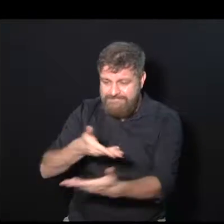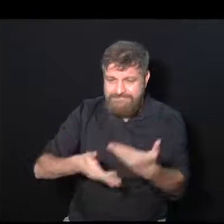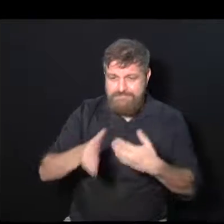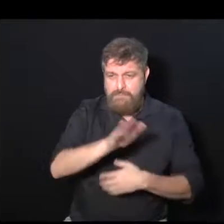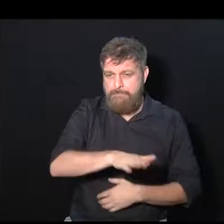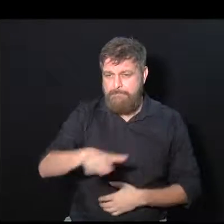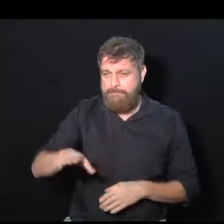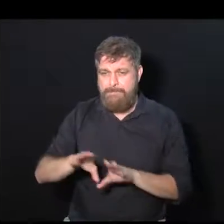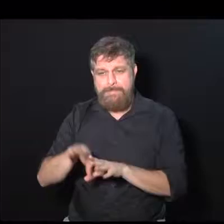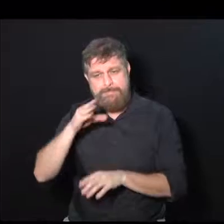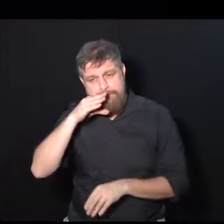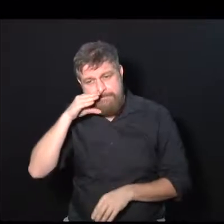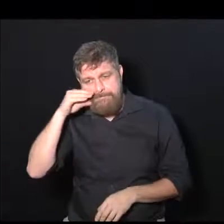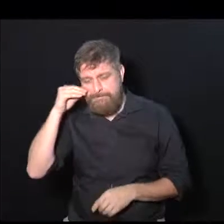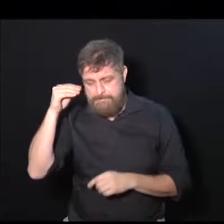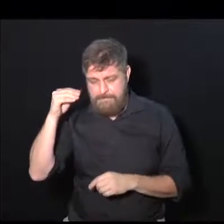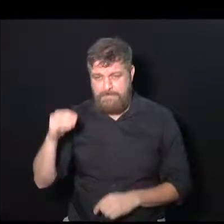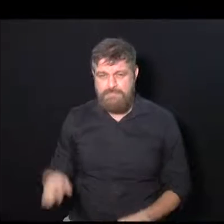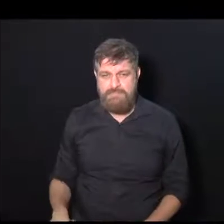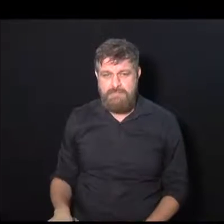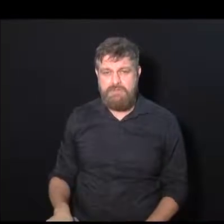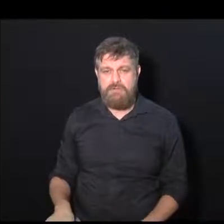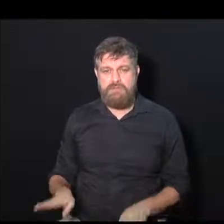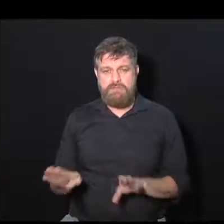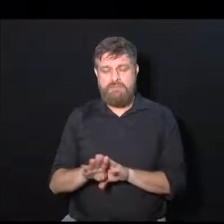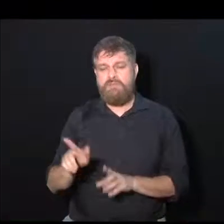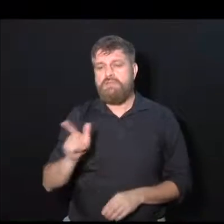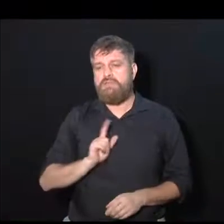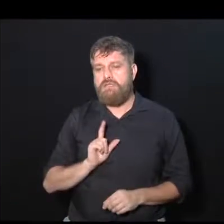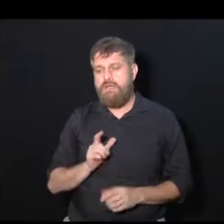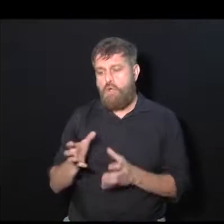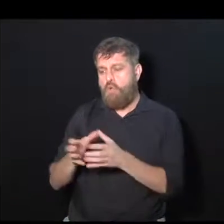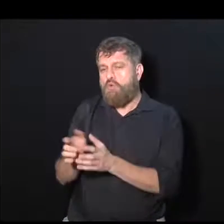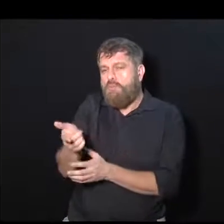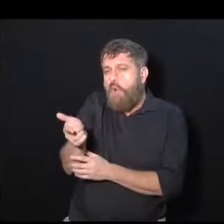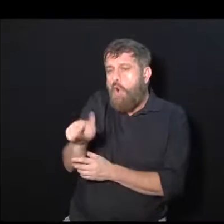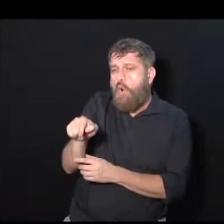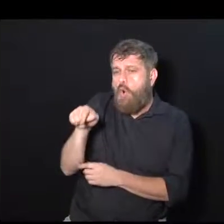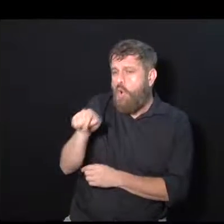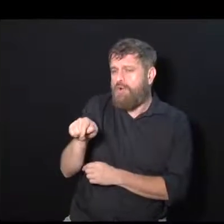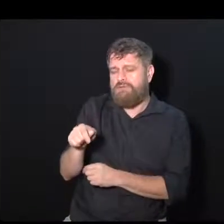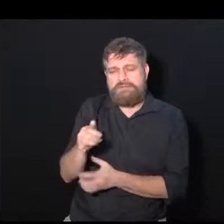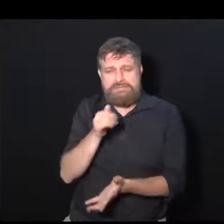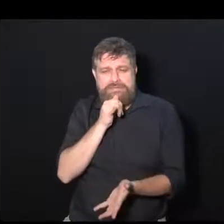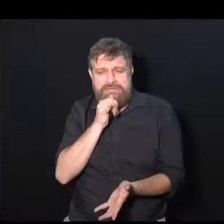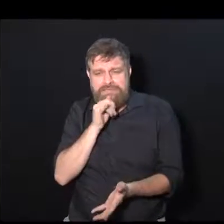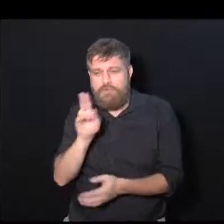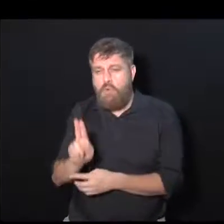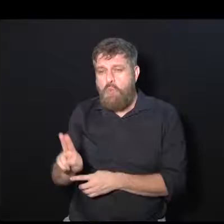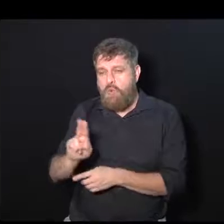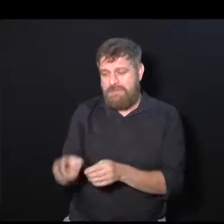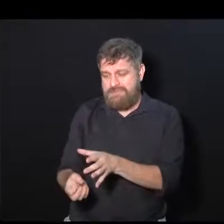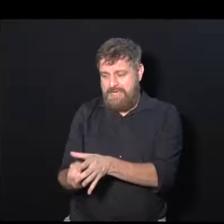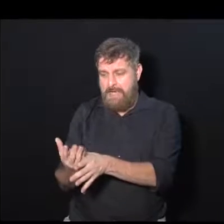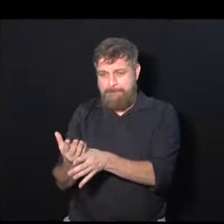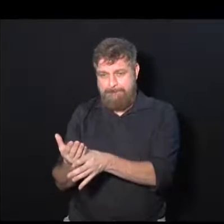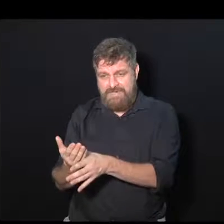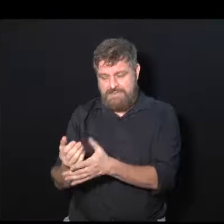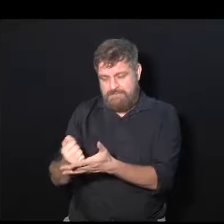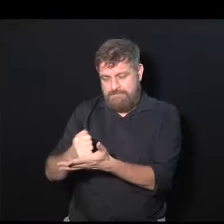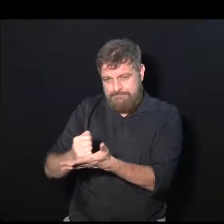e adolescentes. Tem um outro grupo que utiliza as plantas